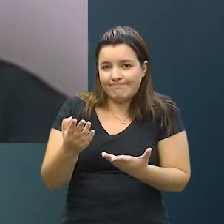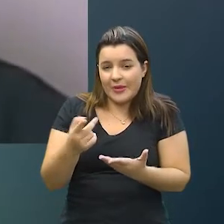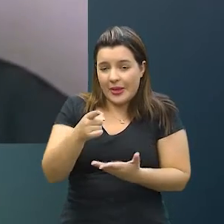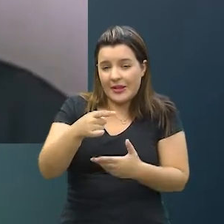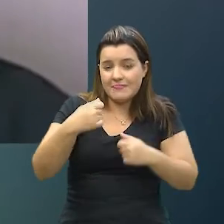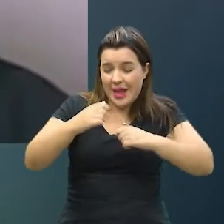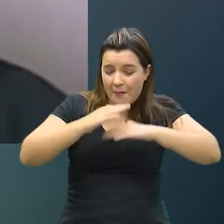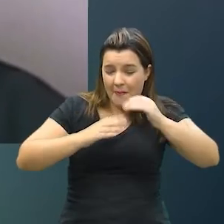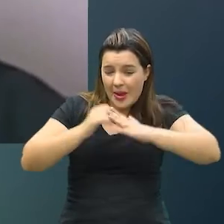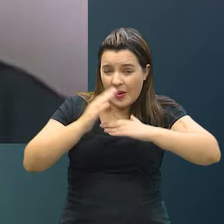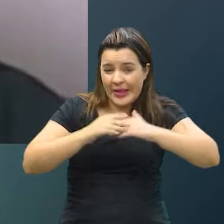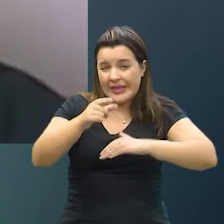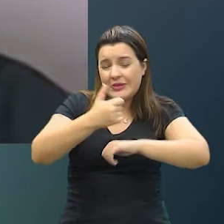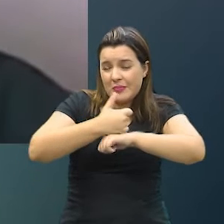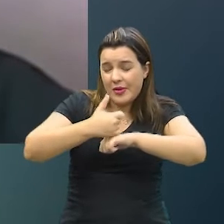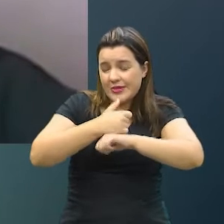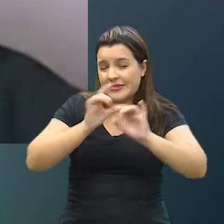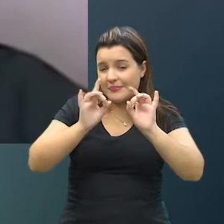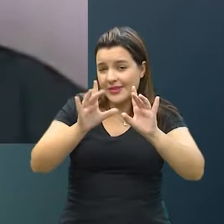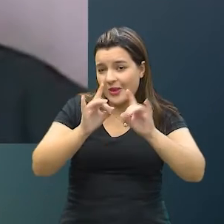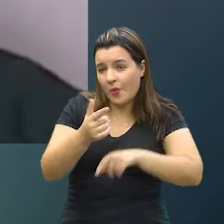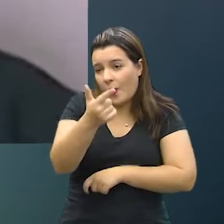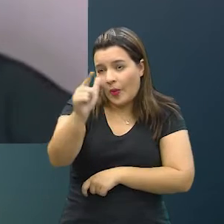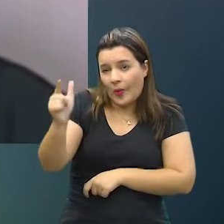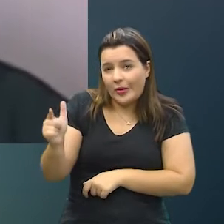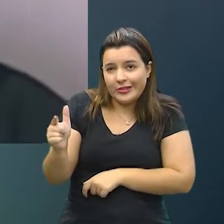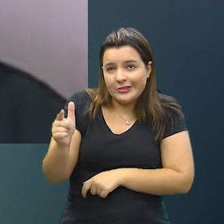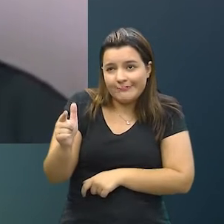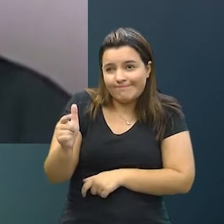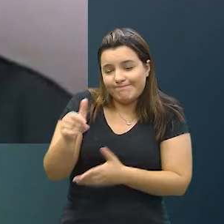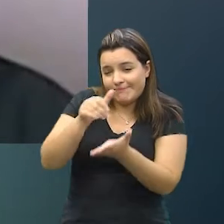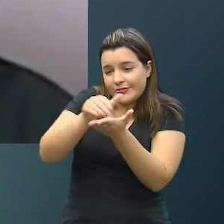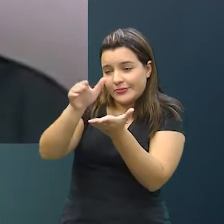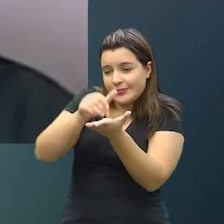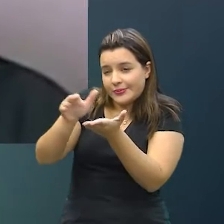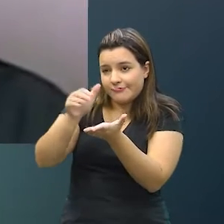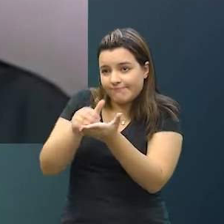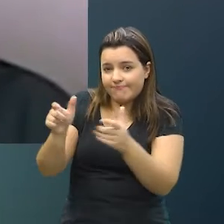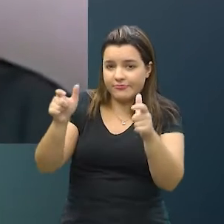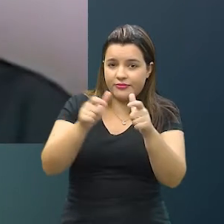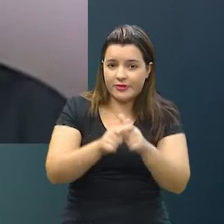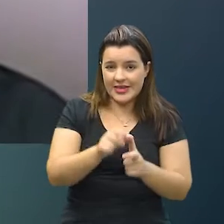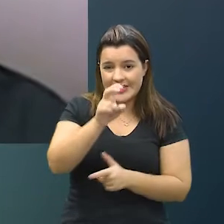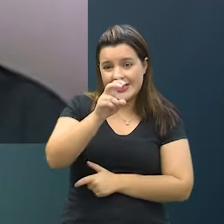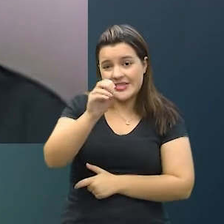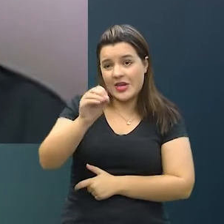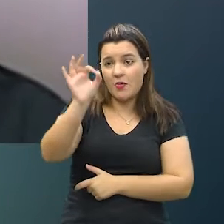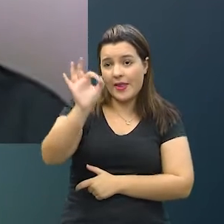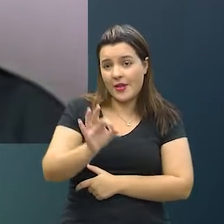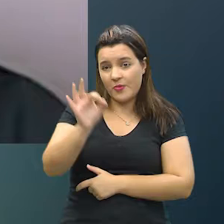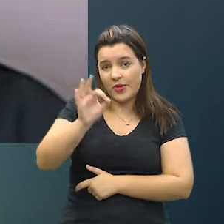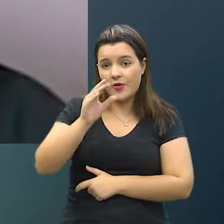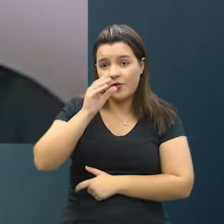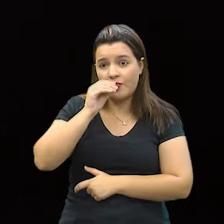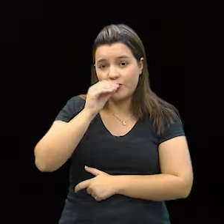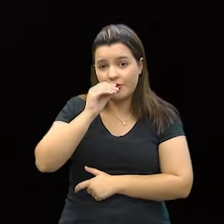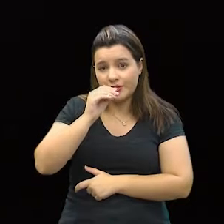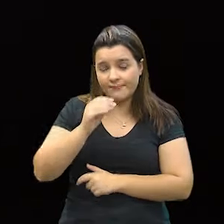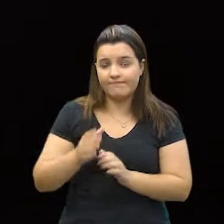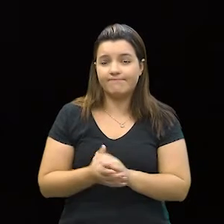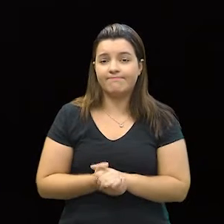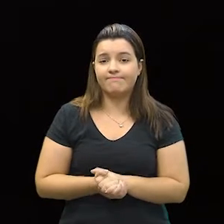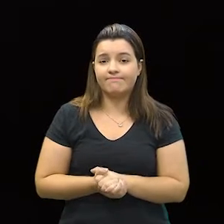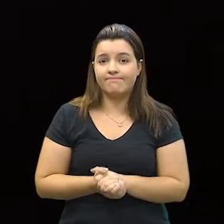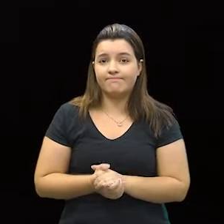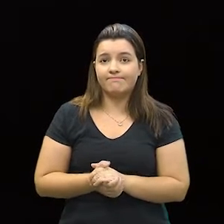a mão de obra qualificada deles, e o restante eu tive que reduzir 50% o número de funcionários.